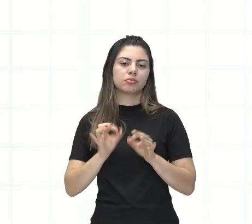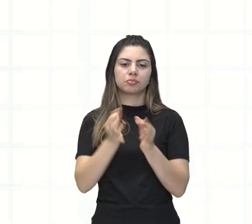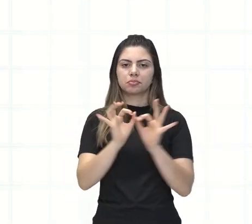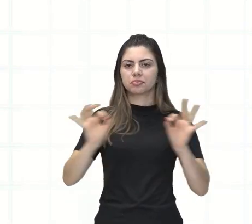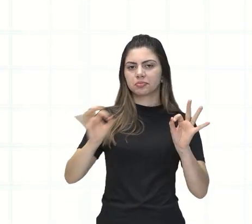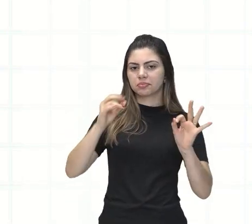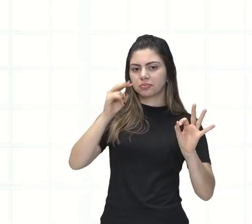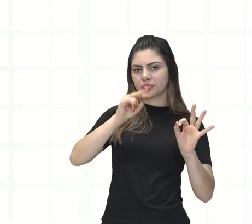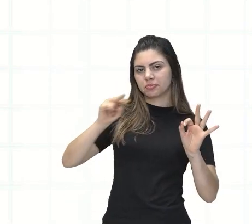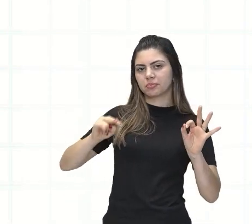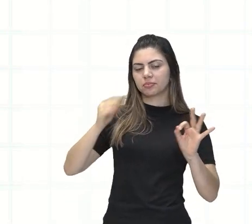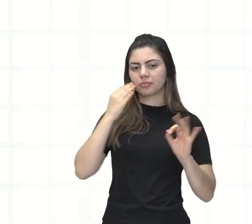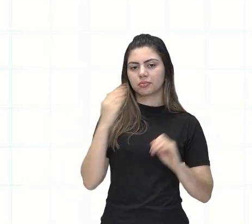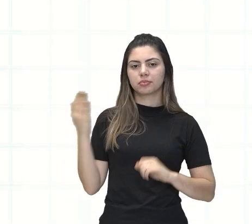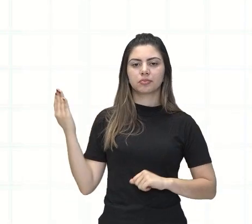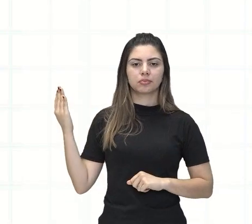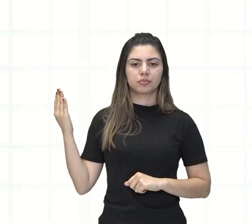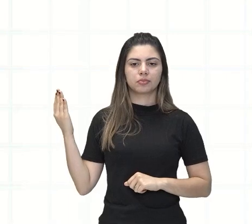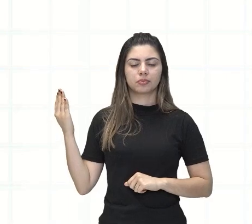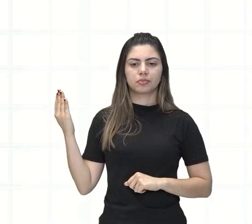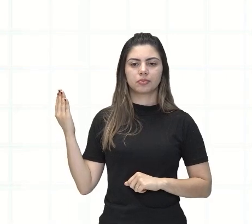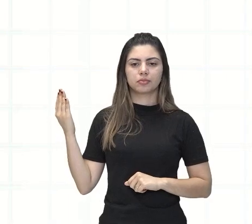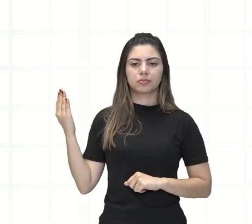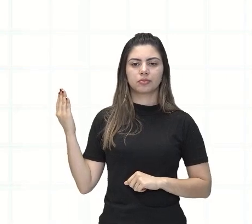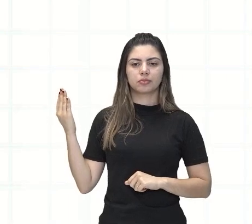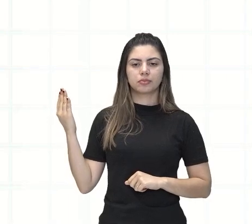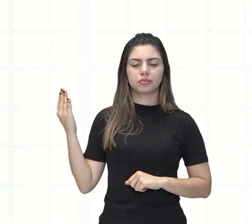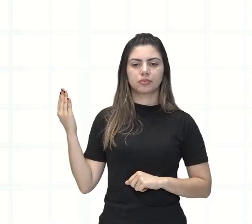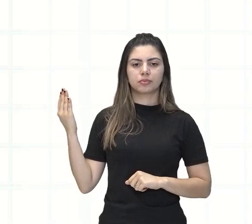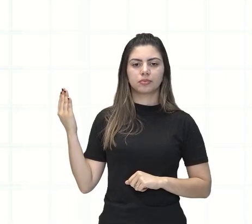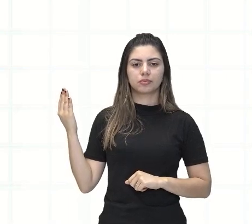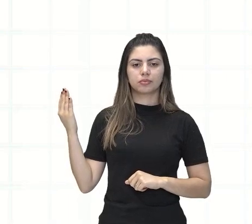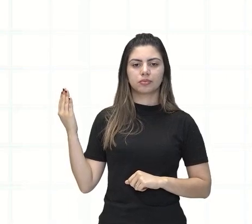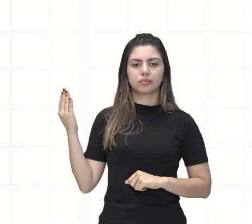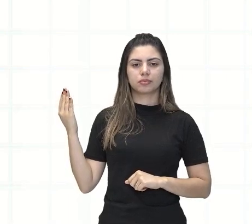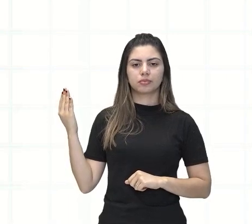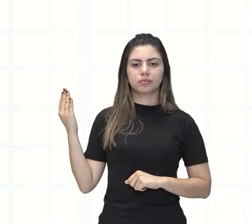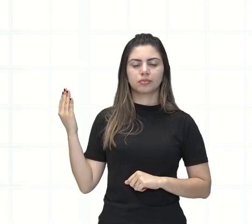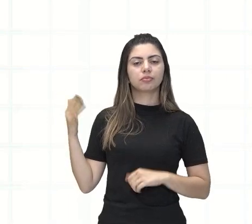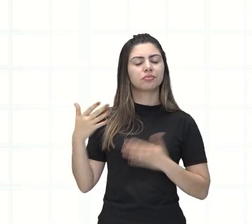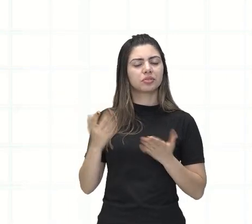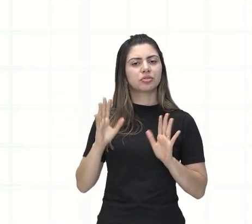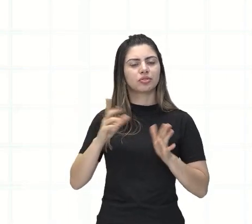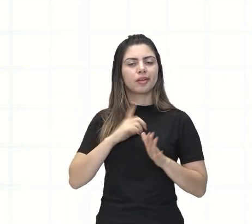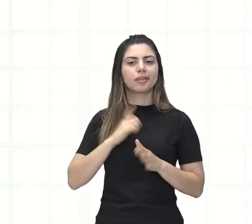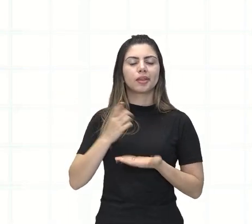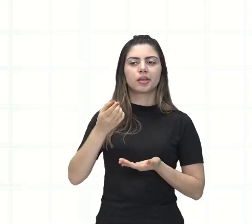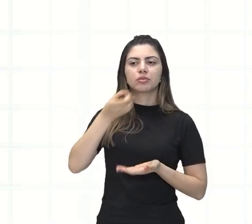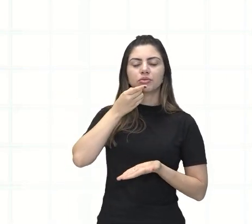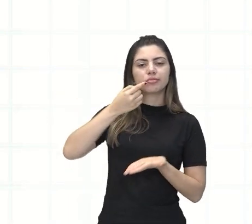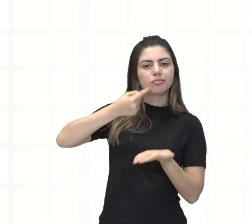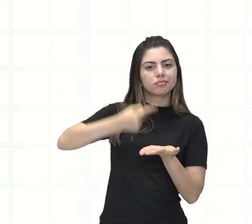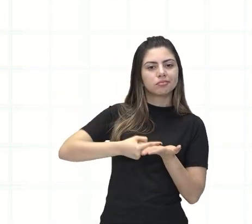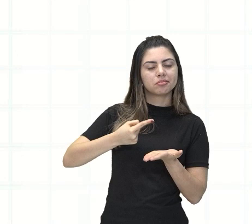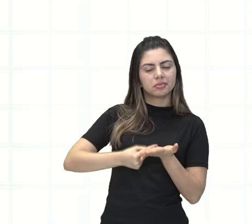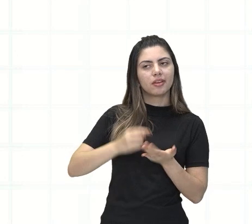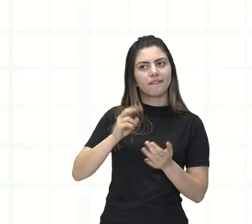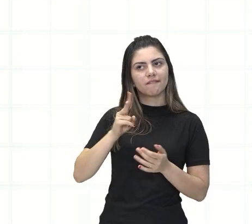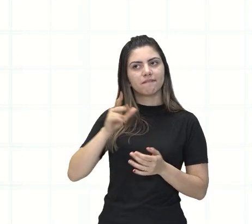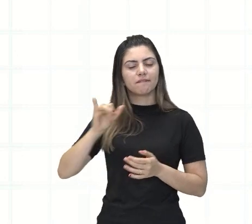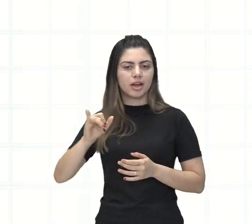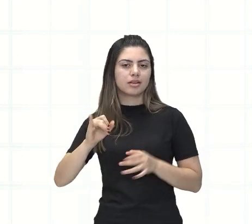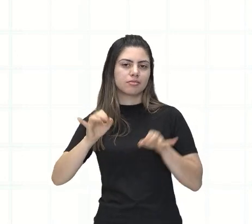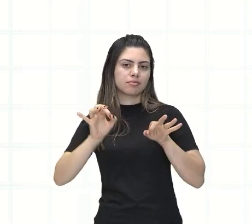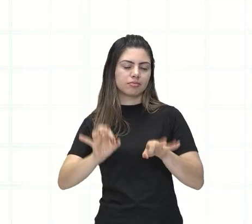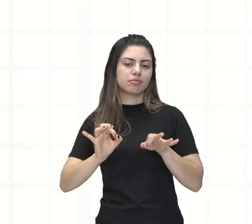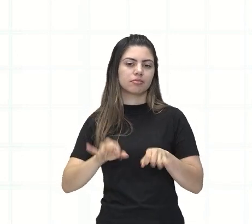to travel to the beach next month. Já tem uma data definida, já é mais certeza que vai acontecer. Então,